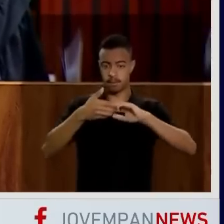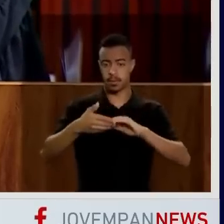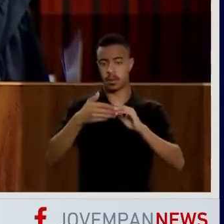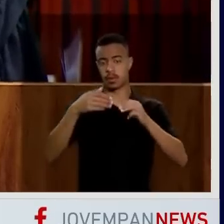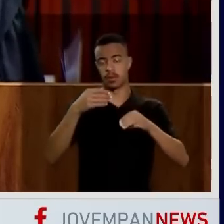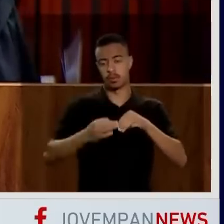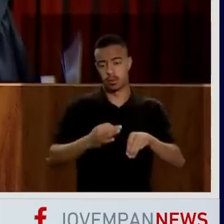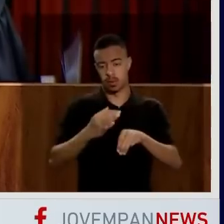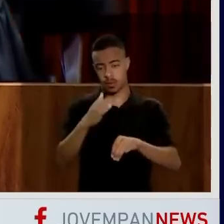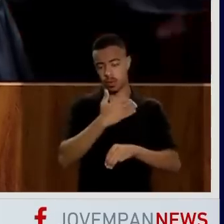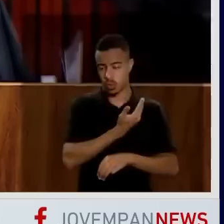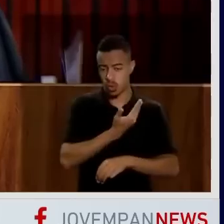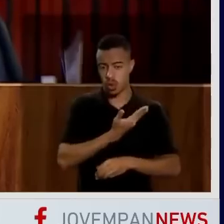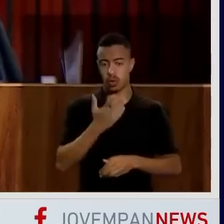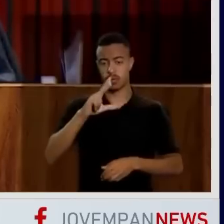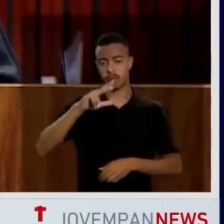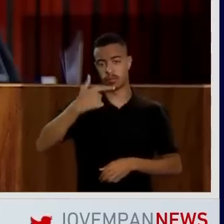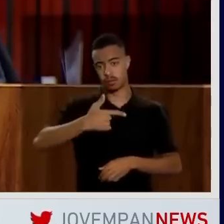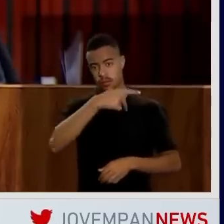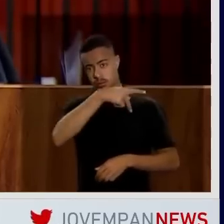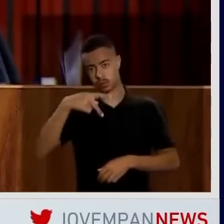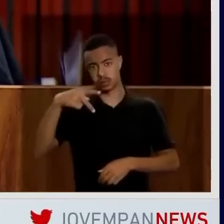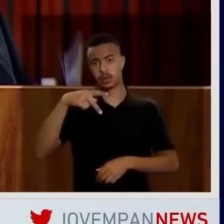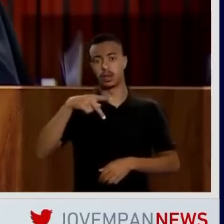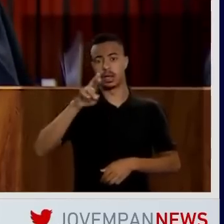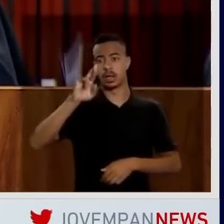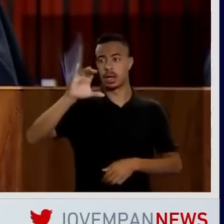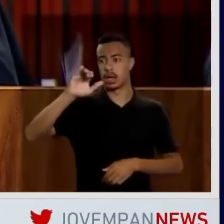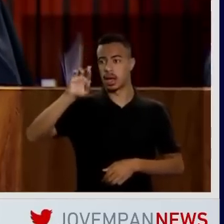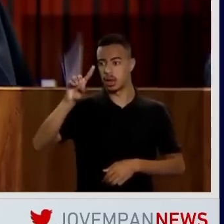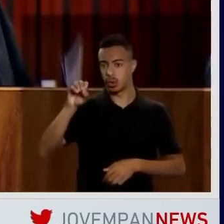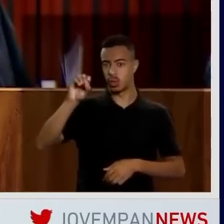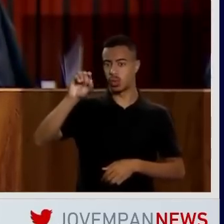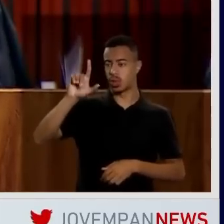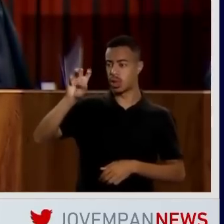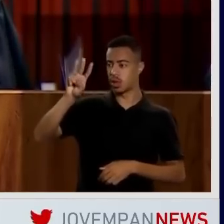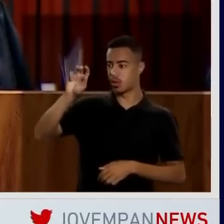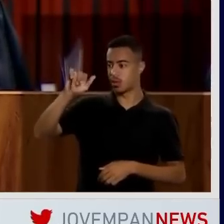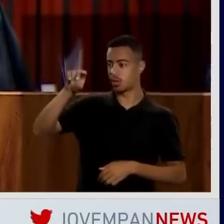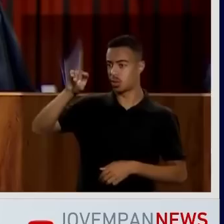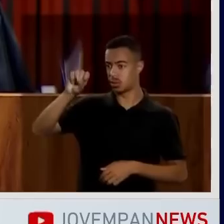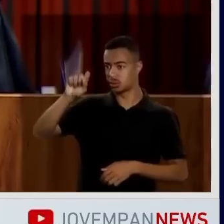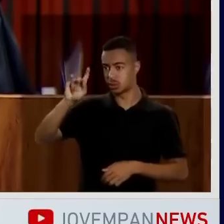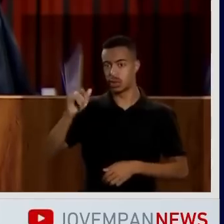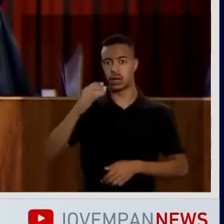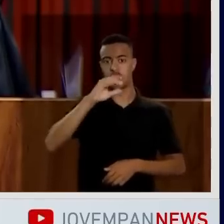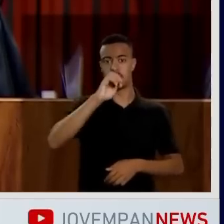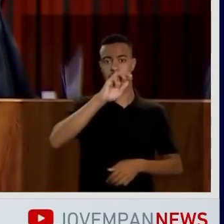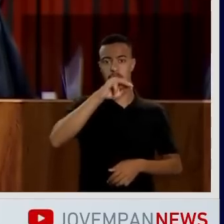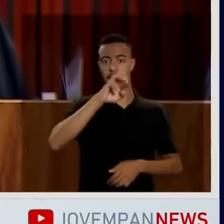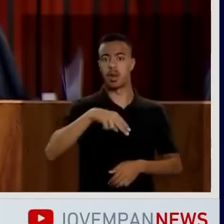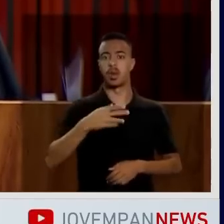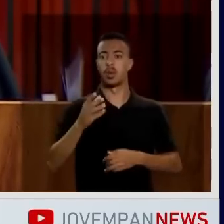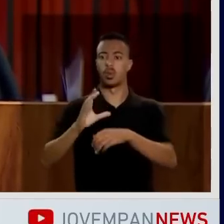acho que aí é importante e em alguns pontos eu concordo aqui com o meu amigo Capês. Outros não, mas a gente sempre tem